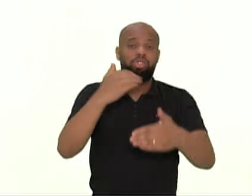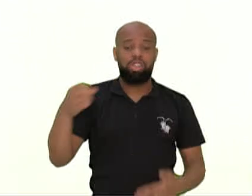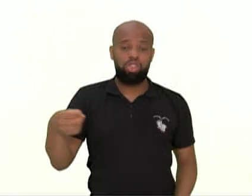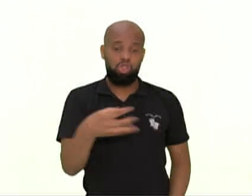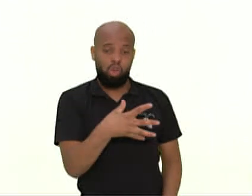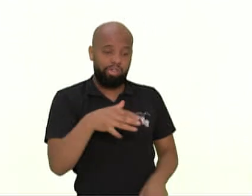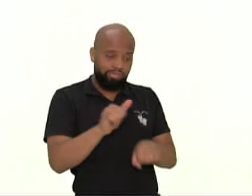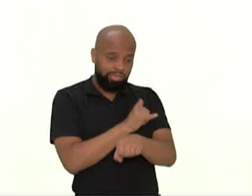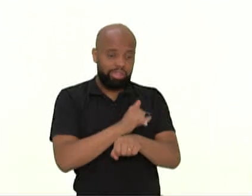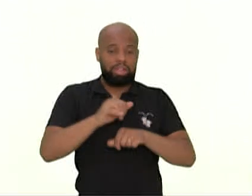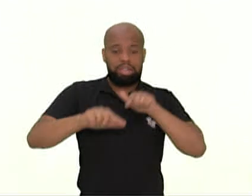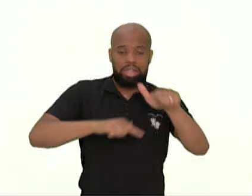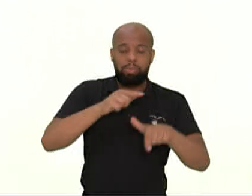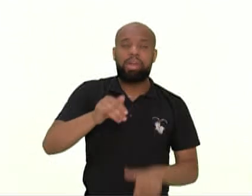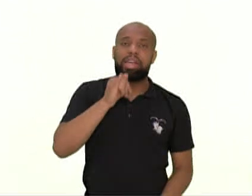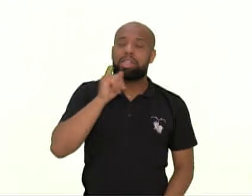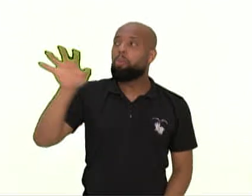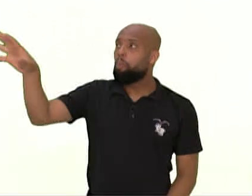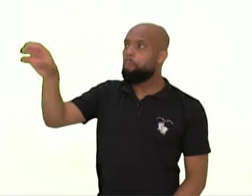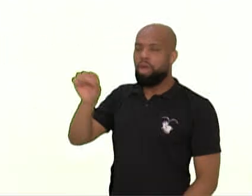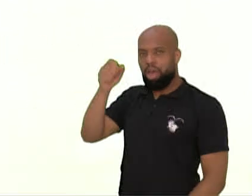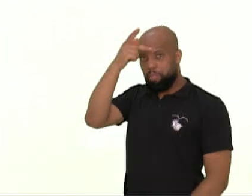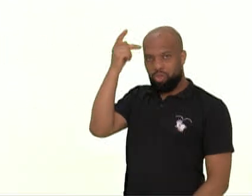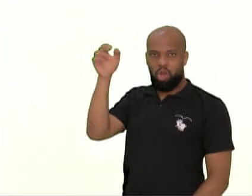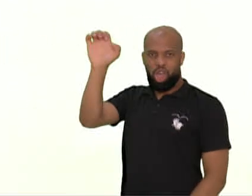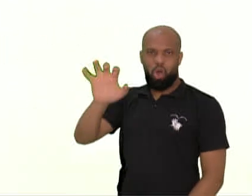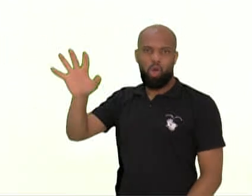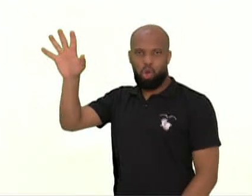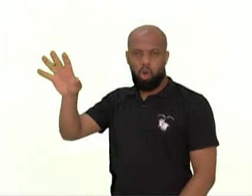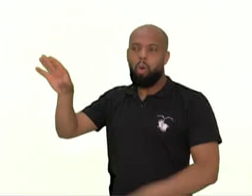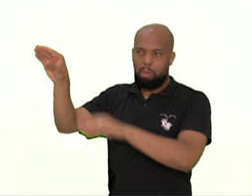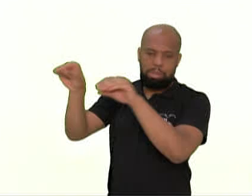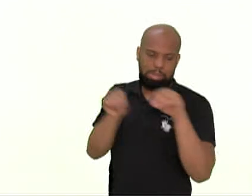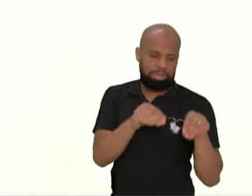de trabalho, talvez trazendo imigrantes europeus, ou